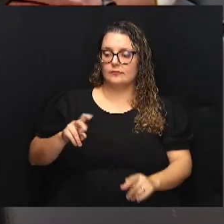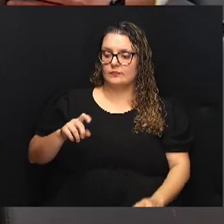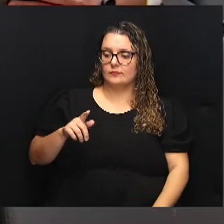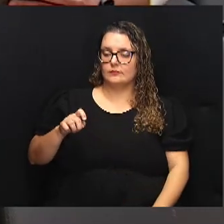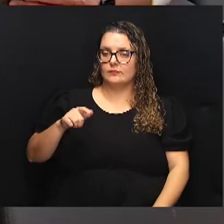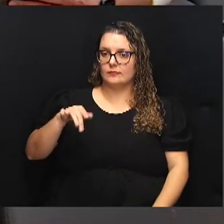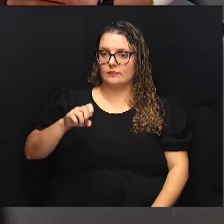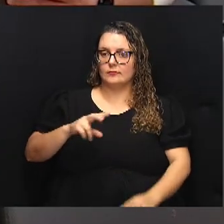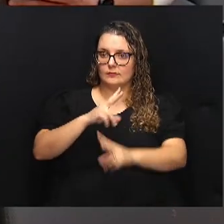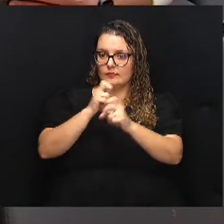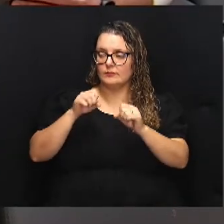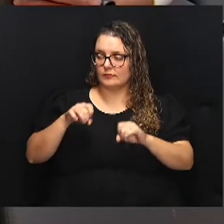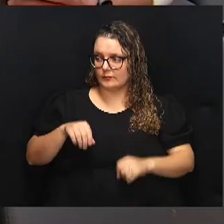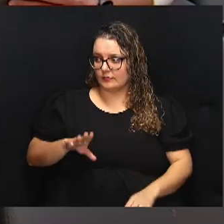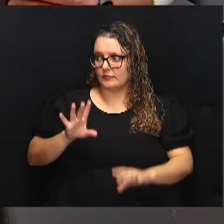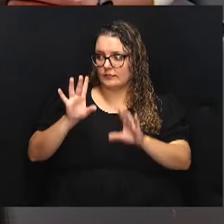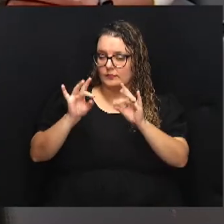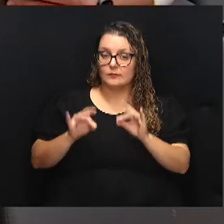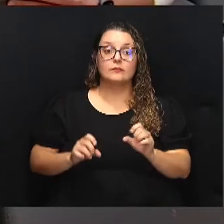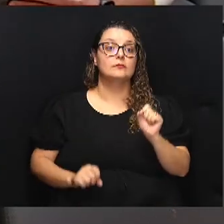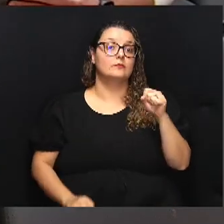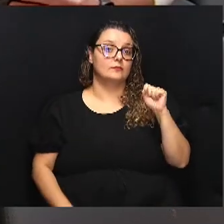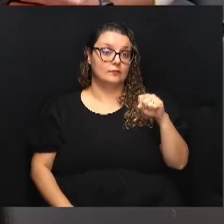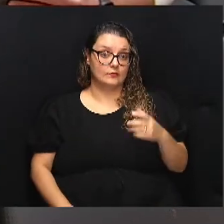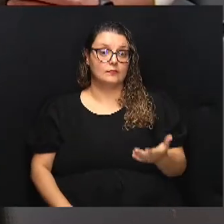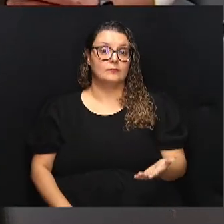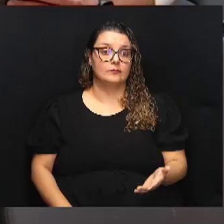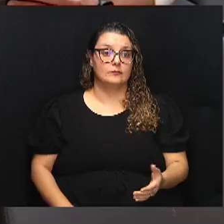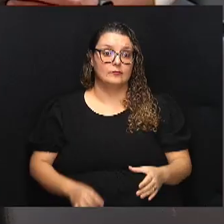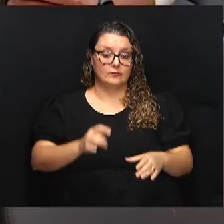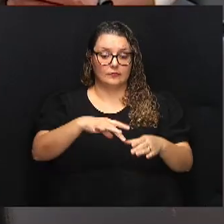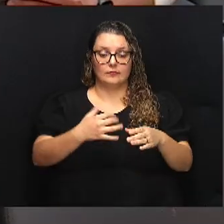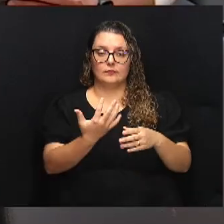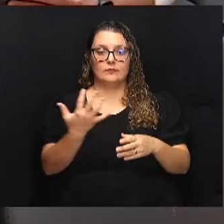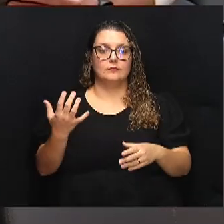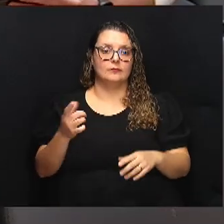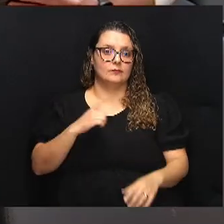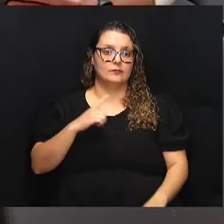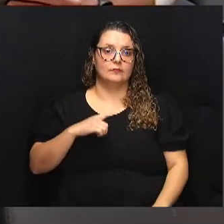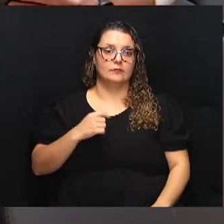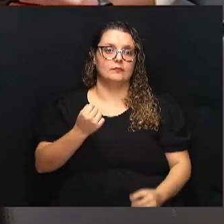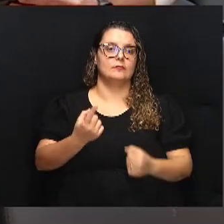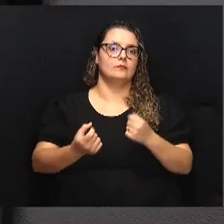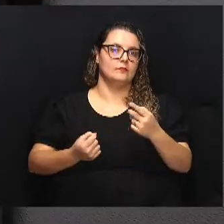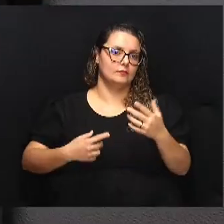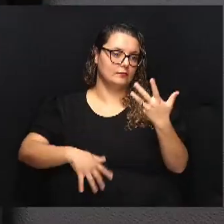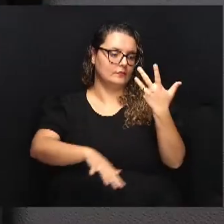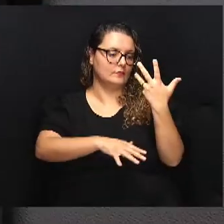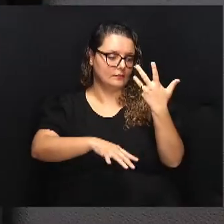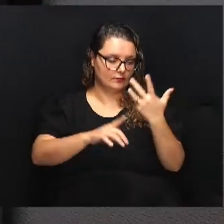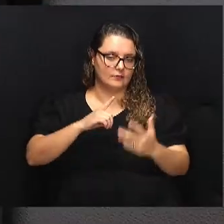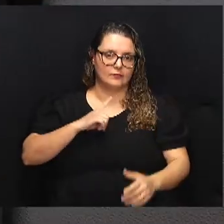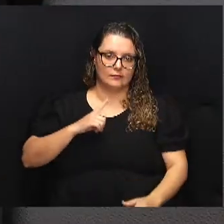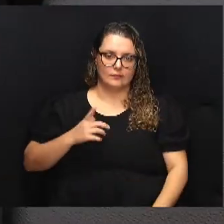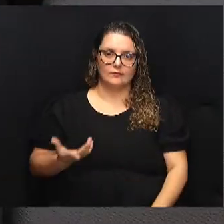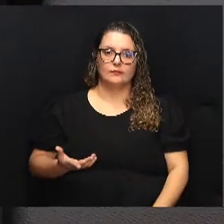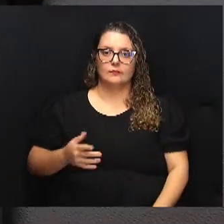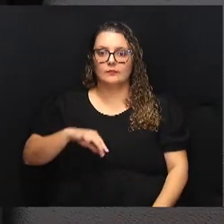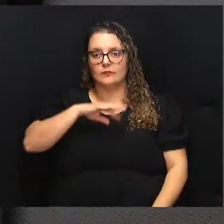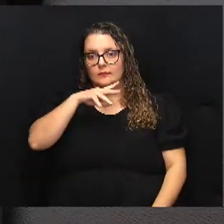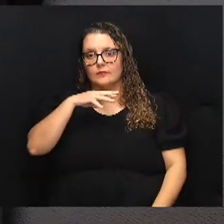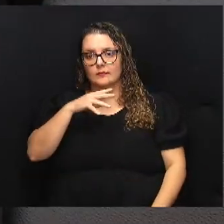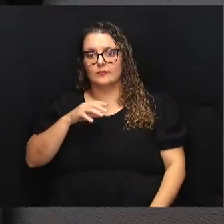tóxicas e dá outras providências. Ah, sim, essas plantas têm em algumas praças, né? Aí o animal vai